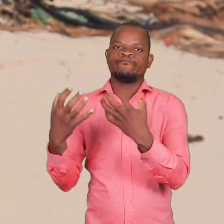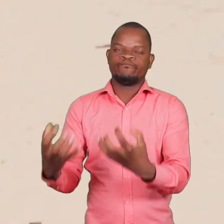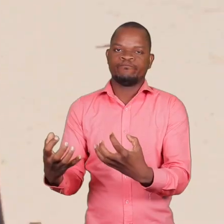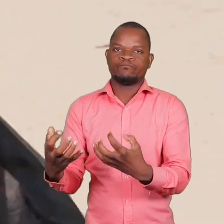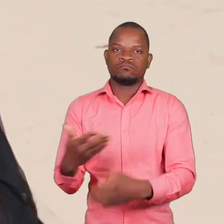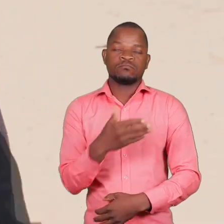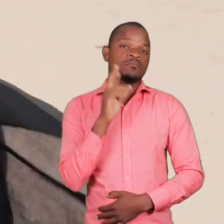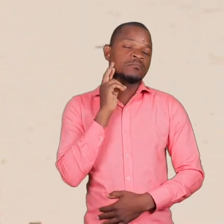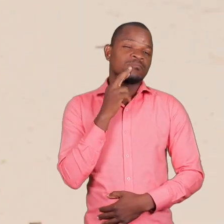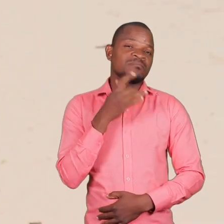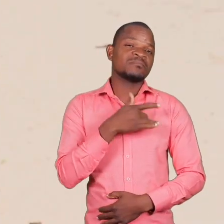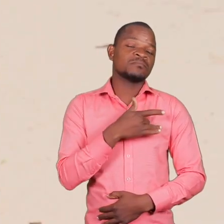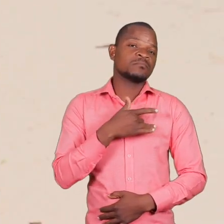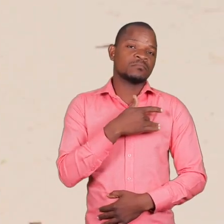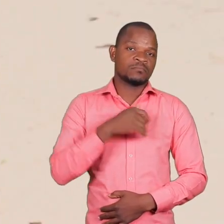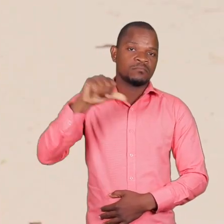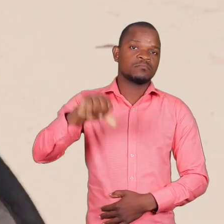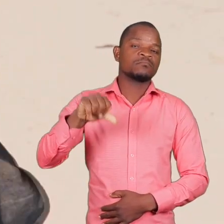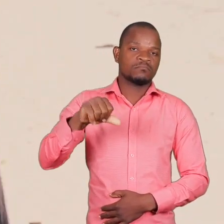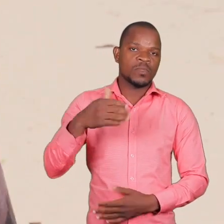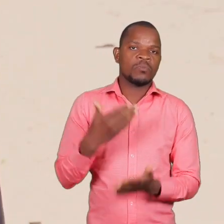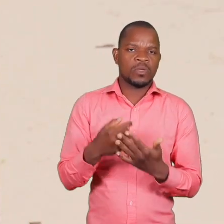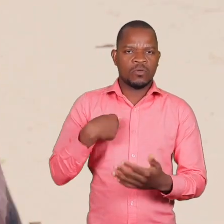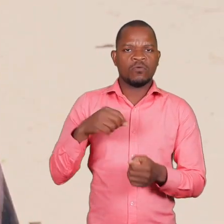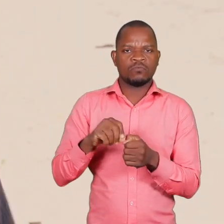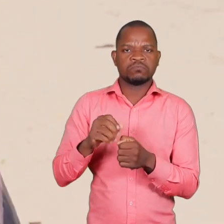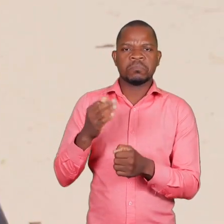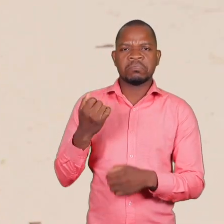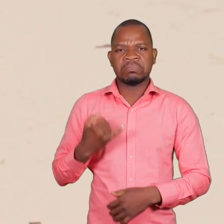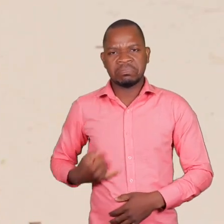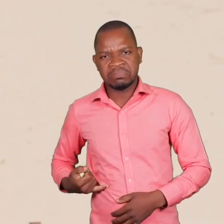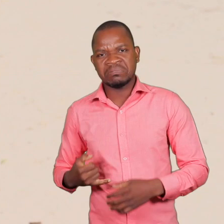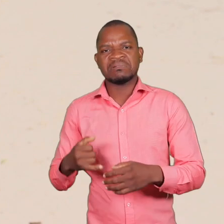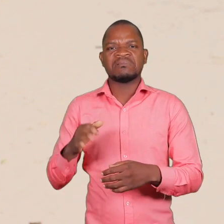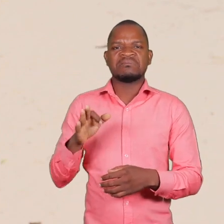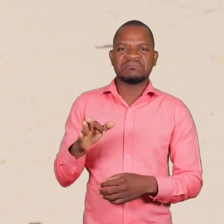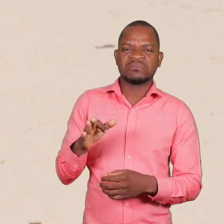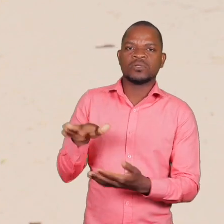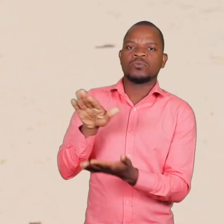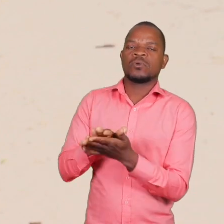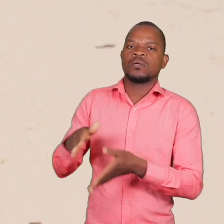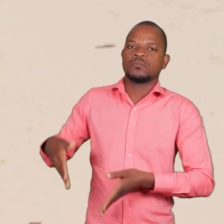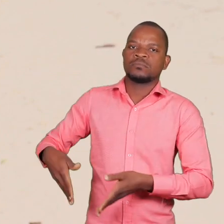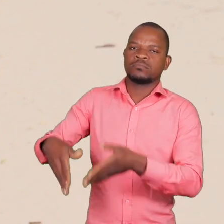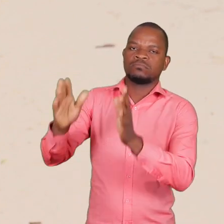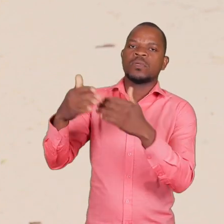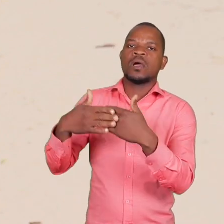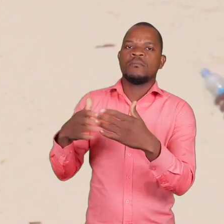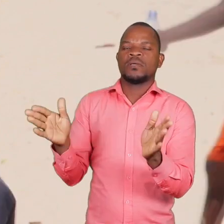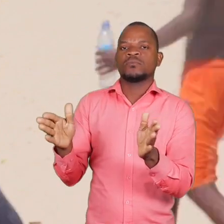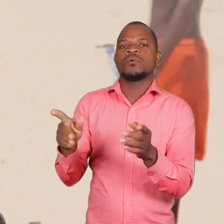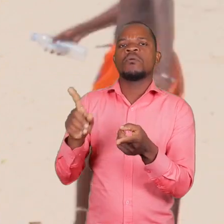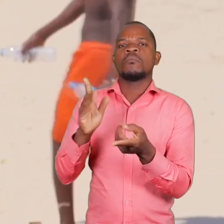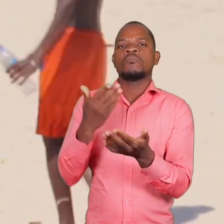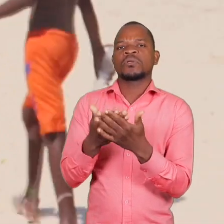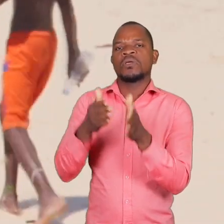privacidade. Sinto-me mal. Eu também faço necessidade ao céu aberto. Também me sinto mal porque passa homem,